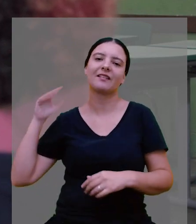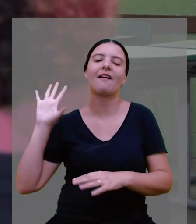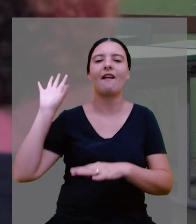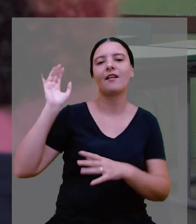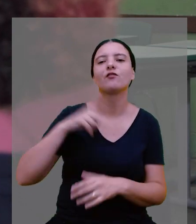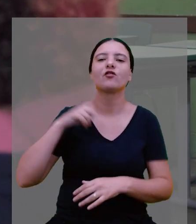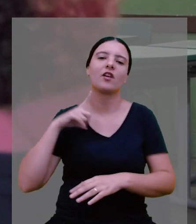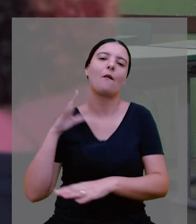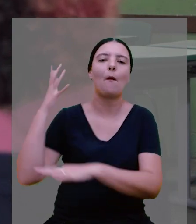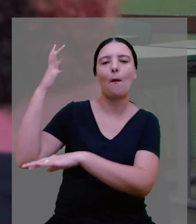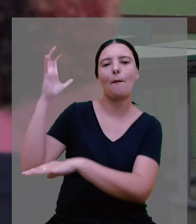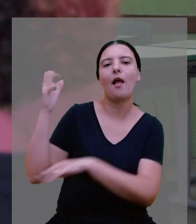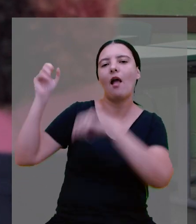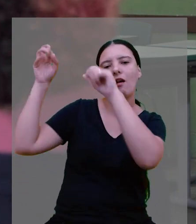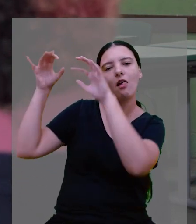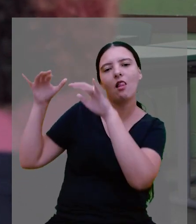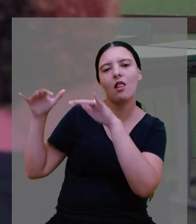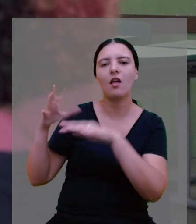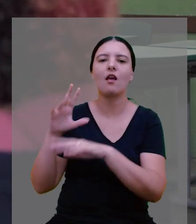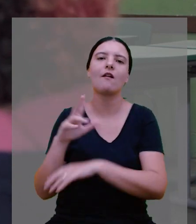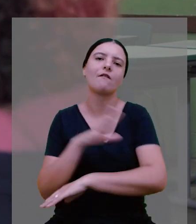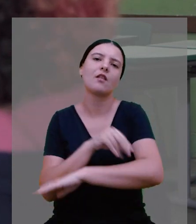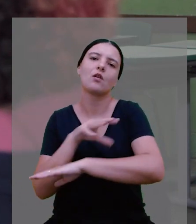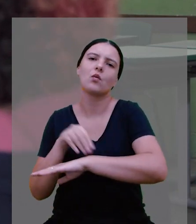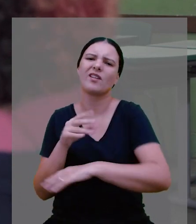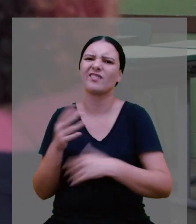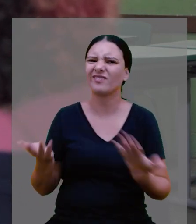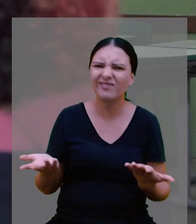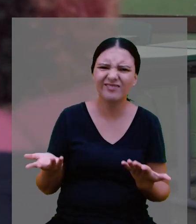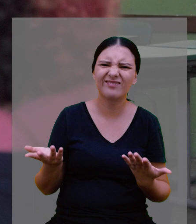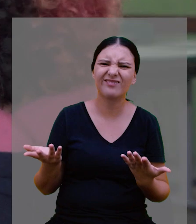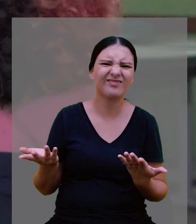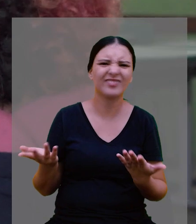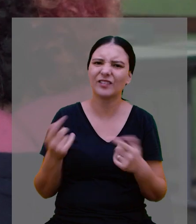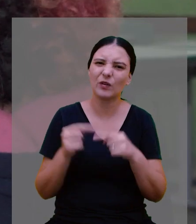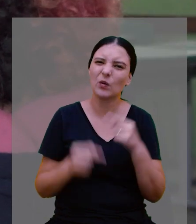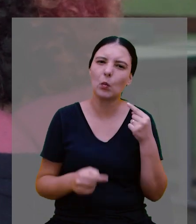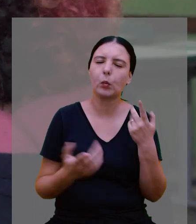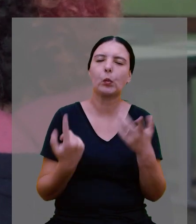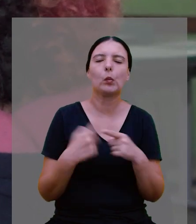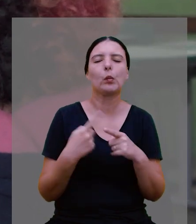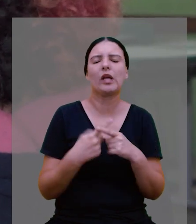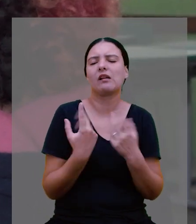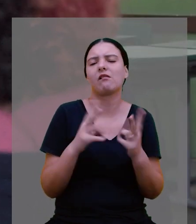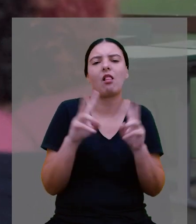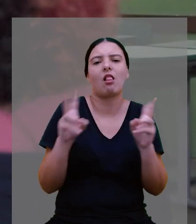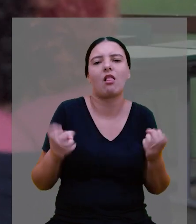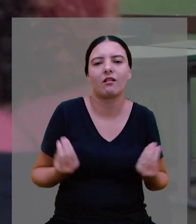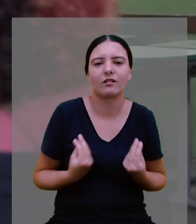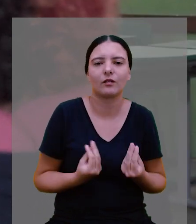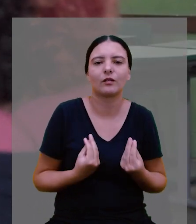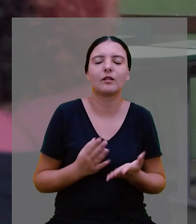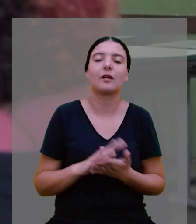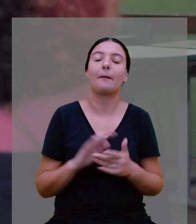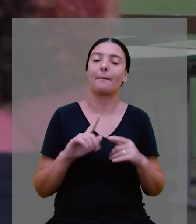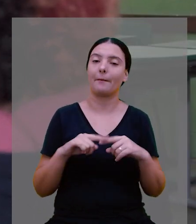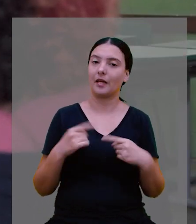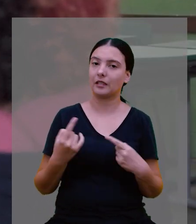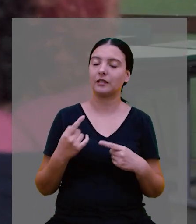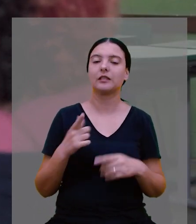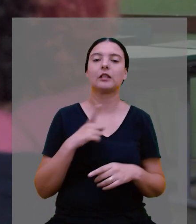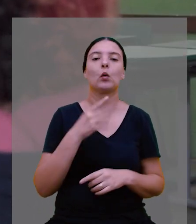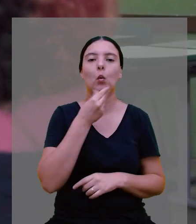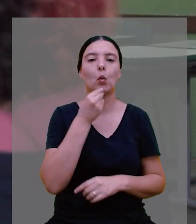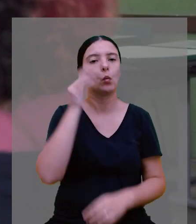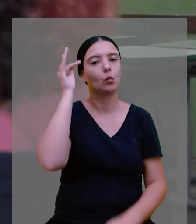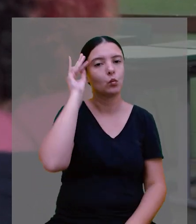de neve nos Alpes suíços. Eu nunca vi a neve, nunca vi Alpes suíços. Eu não posso escrever sobre isso. Mas quando um